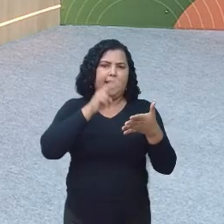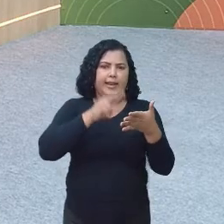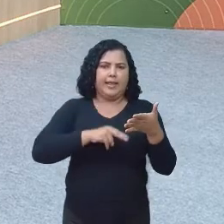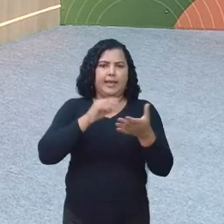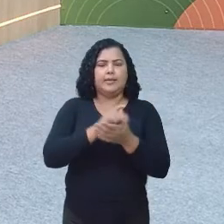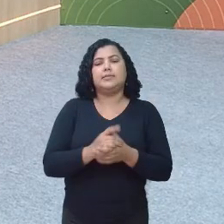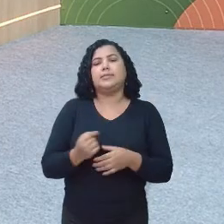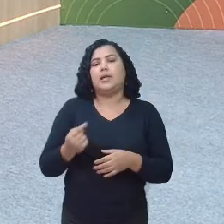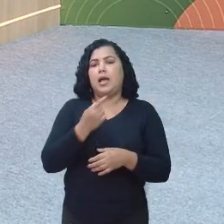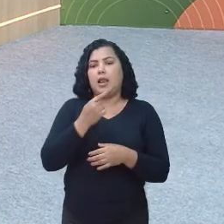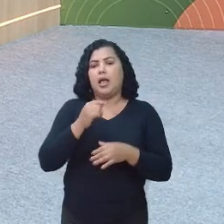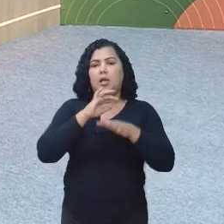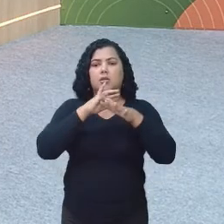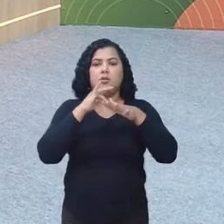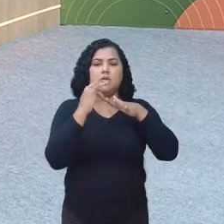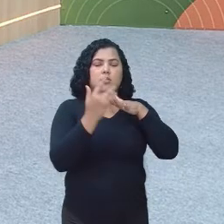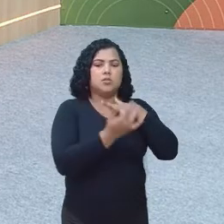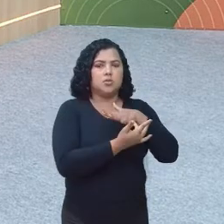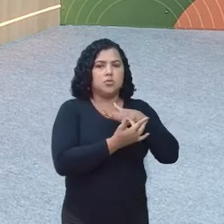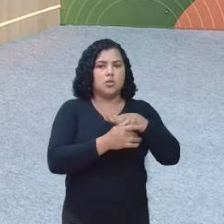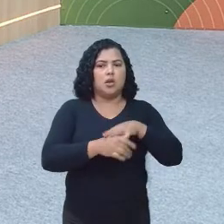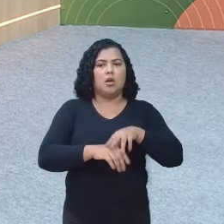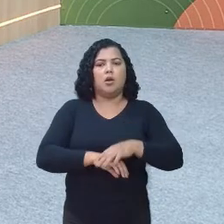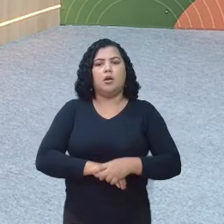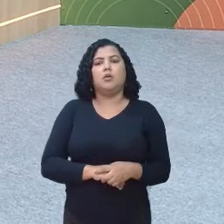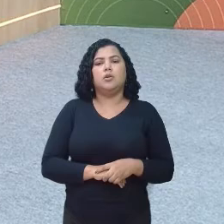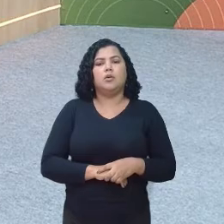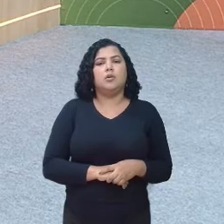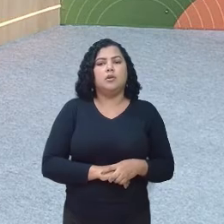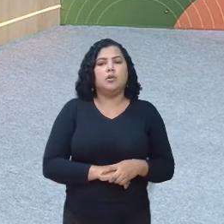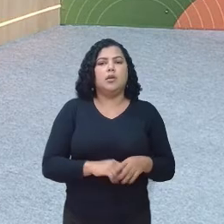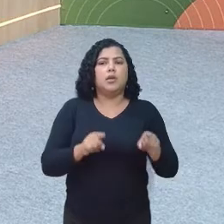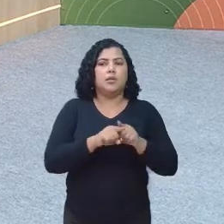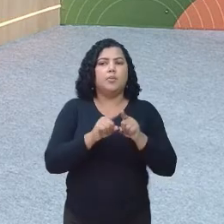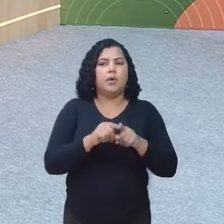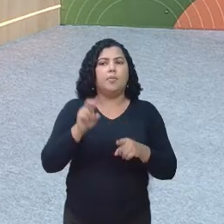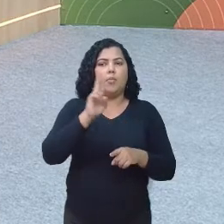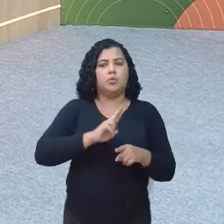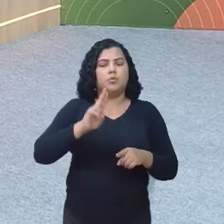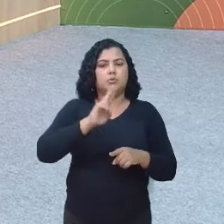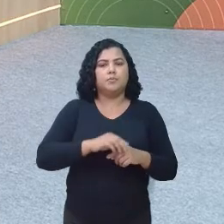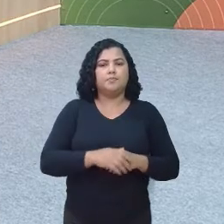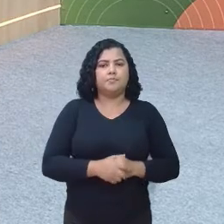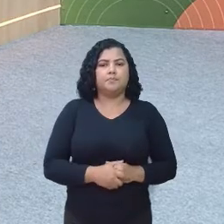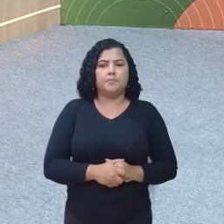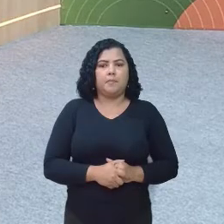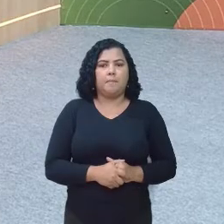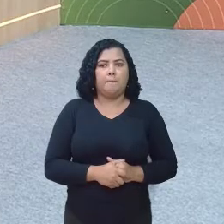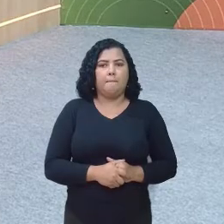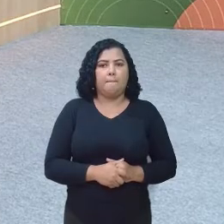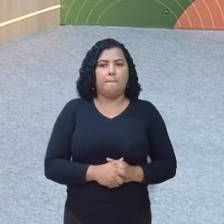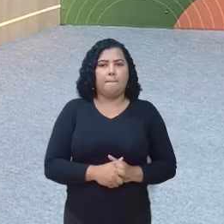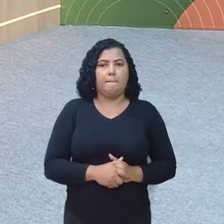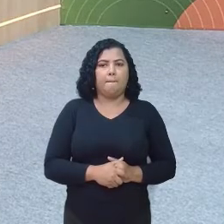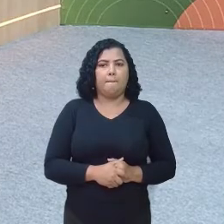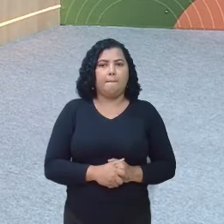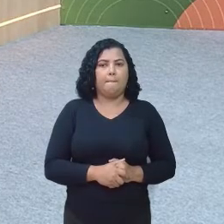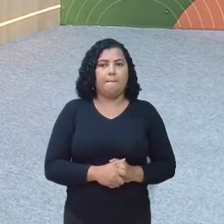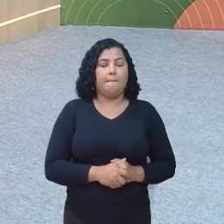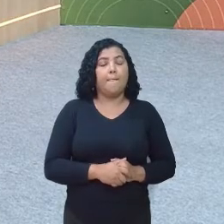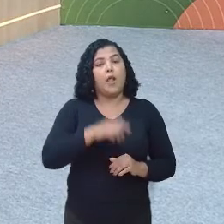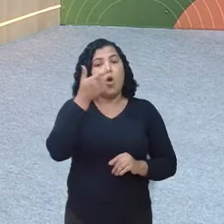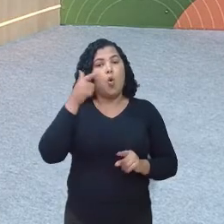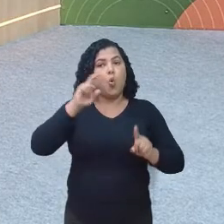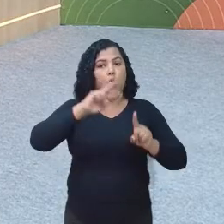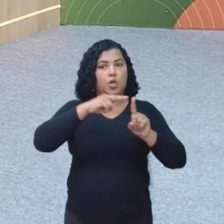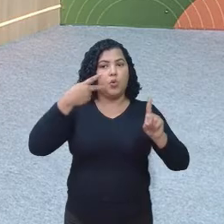ele está disponível nas plataformas online da revista Super Interessante e vocês podem lá ler também, tá certo? Outro